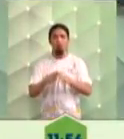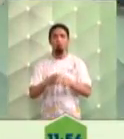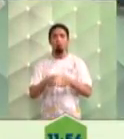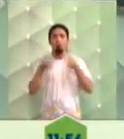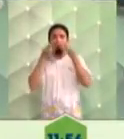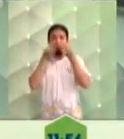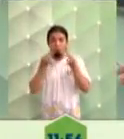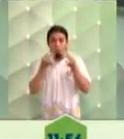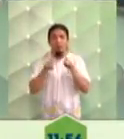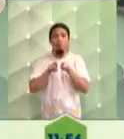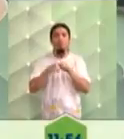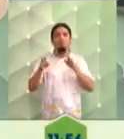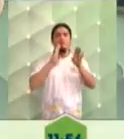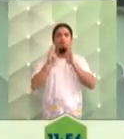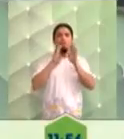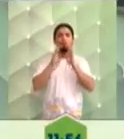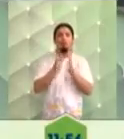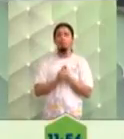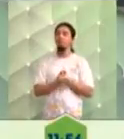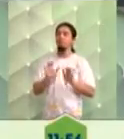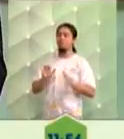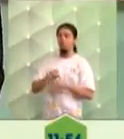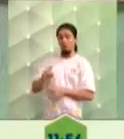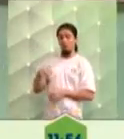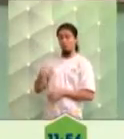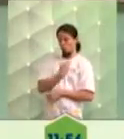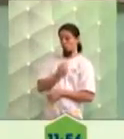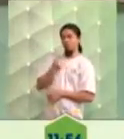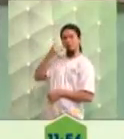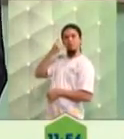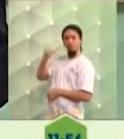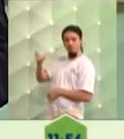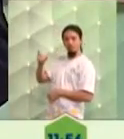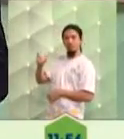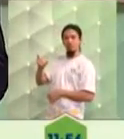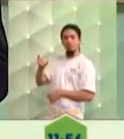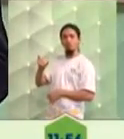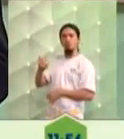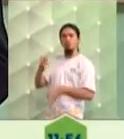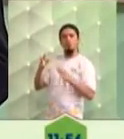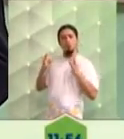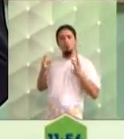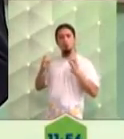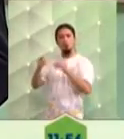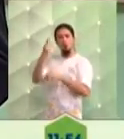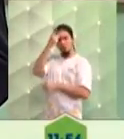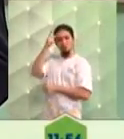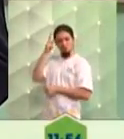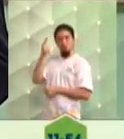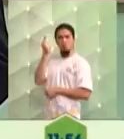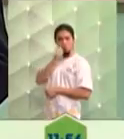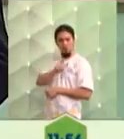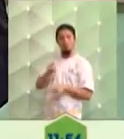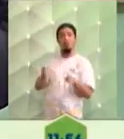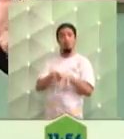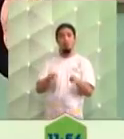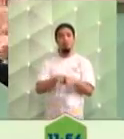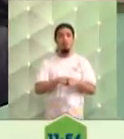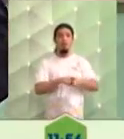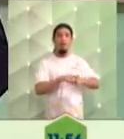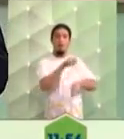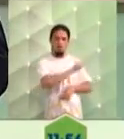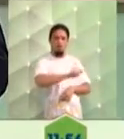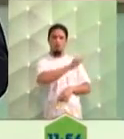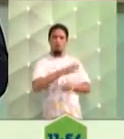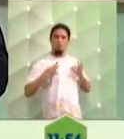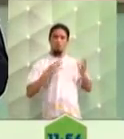ligar. Daqui a pouco iremos para a Cefaz, vamos ligar para todos os ganhadores e também para as entidades ganhadoras. A